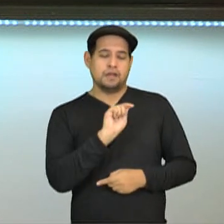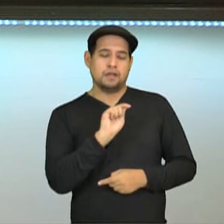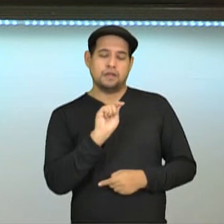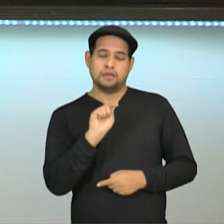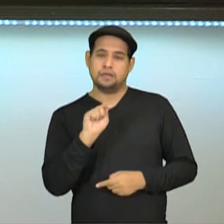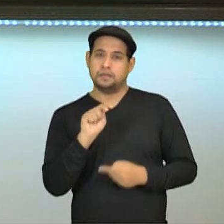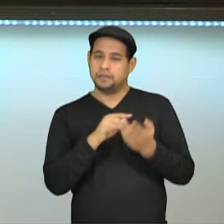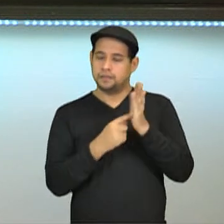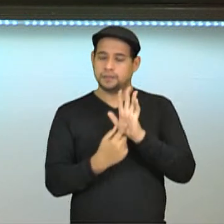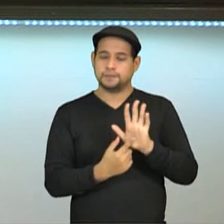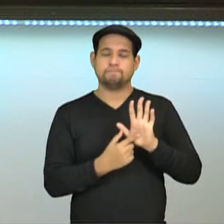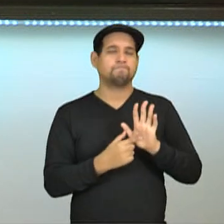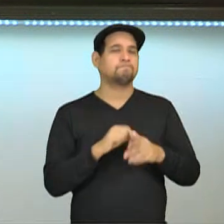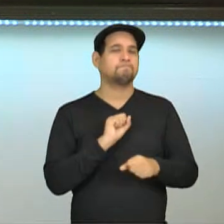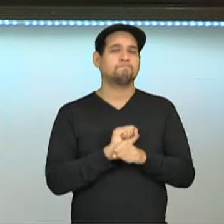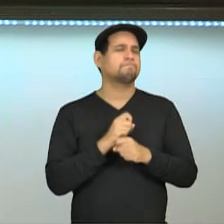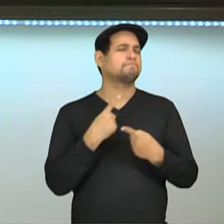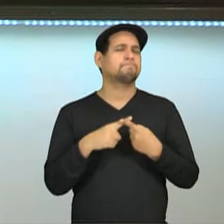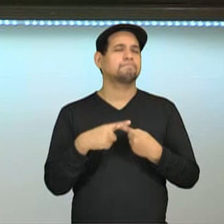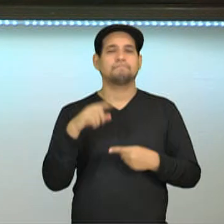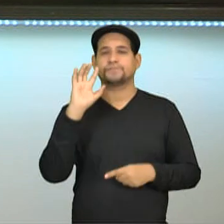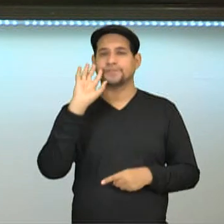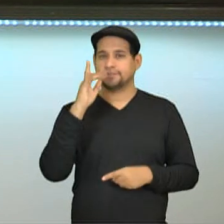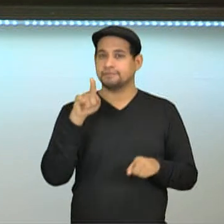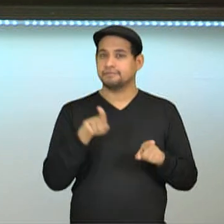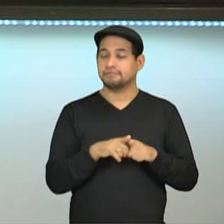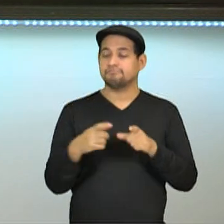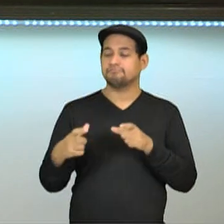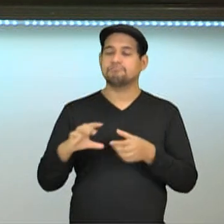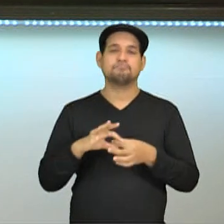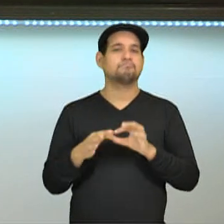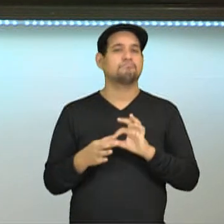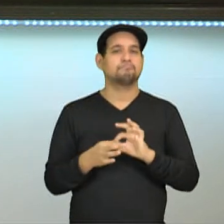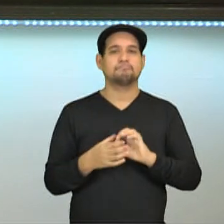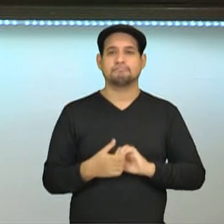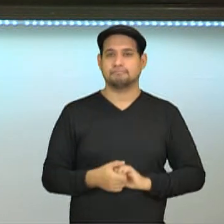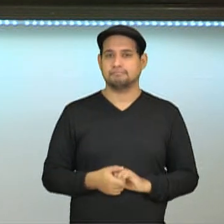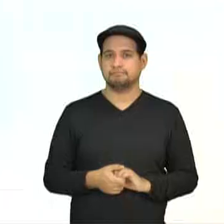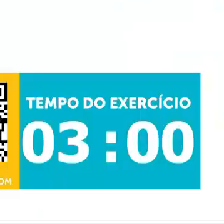reticências para indicar essa pausa. Por que será que isso aconteceu nesse contexto?